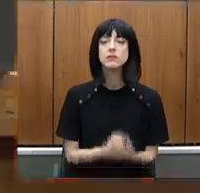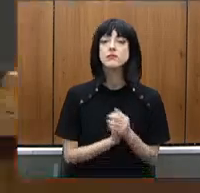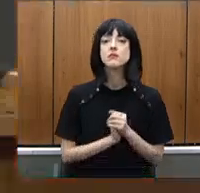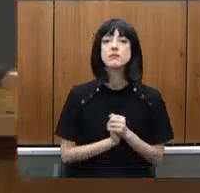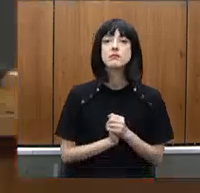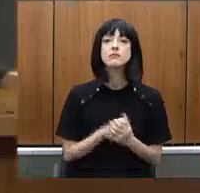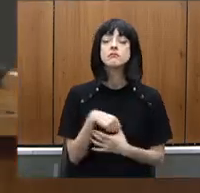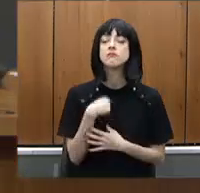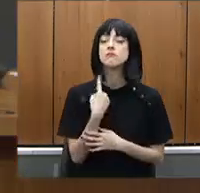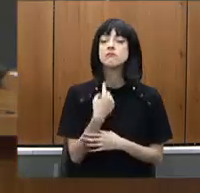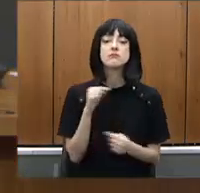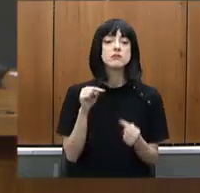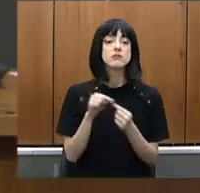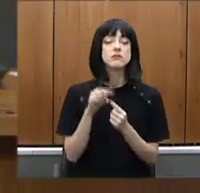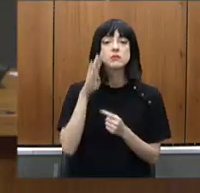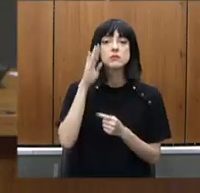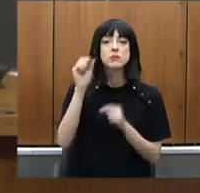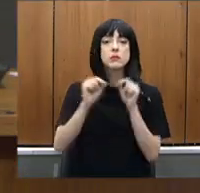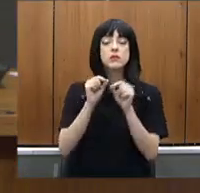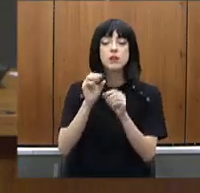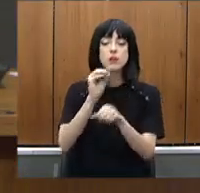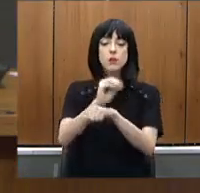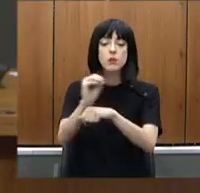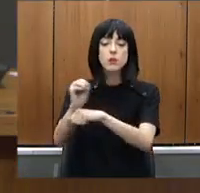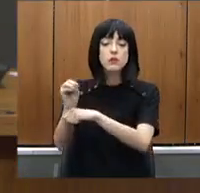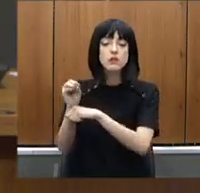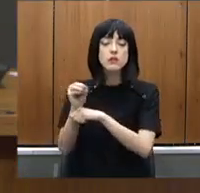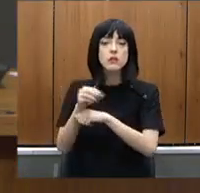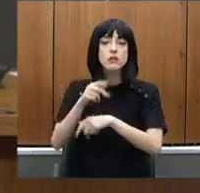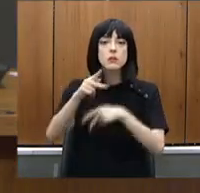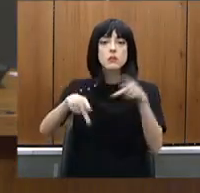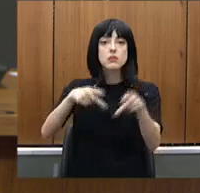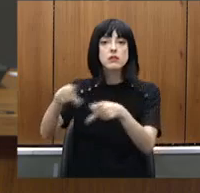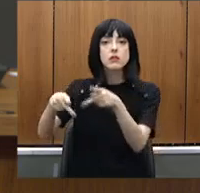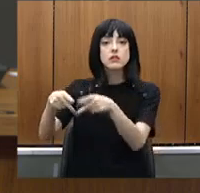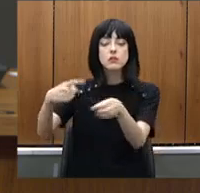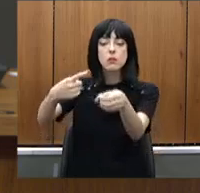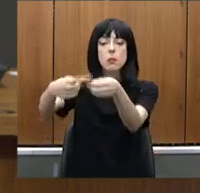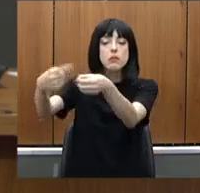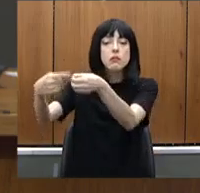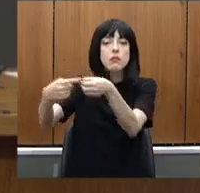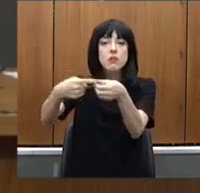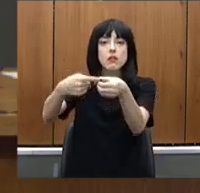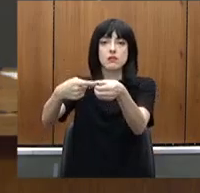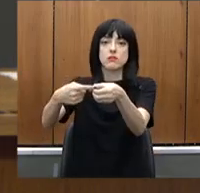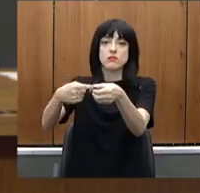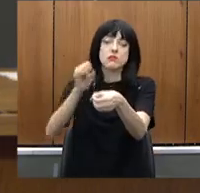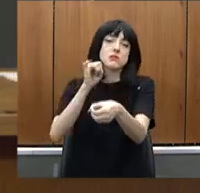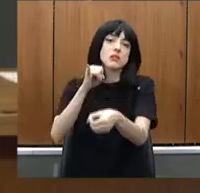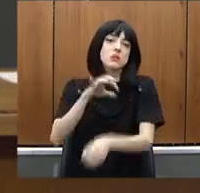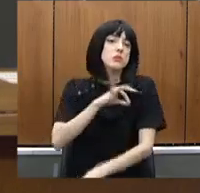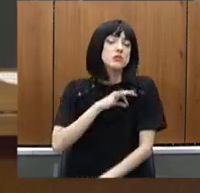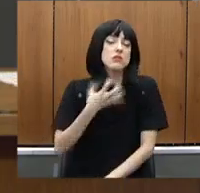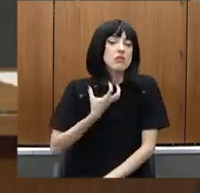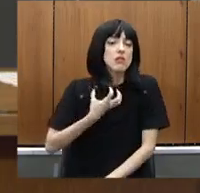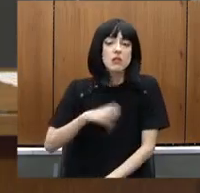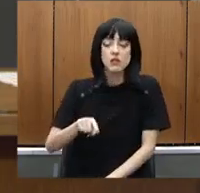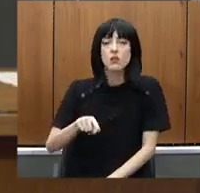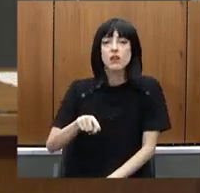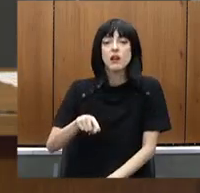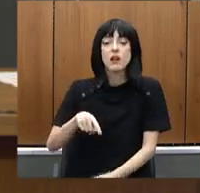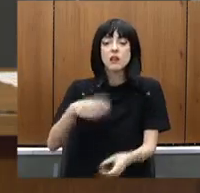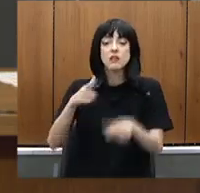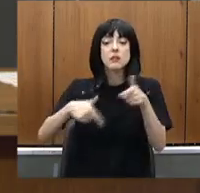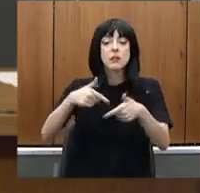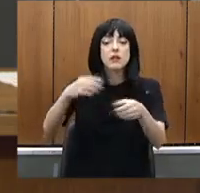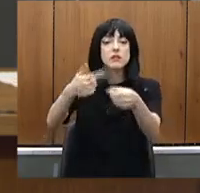temos que cuidar da nossa população no interior então se eu não tiver o o policial que quer ficar no interior ele vai ficar lá sem querer porque não tem como